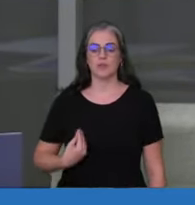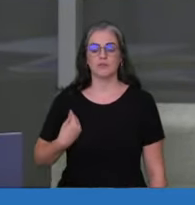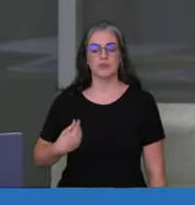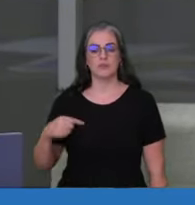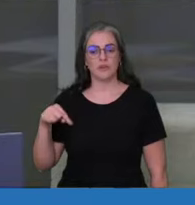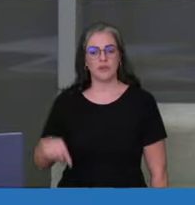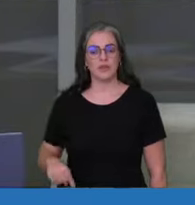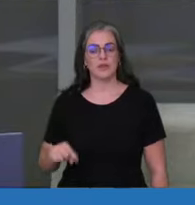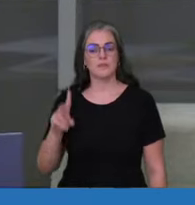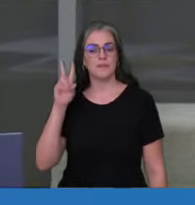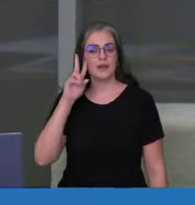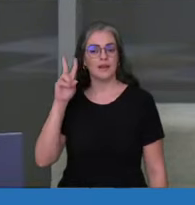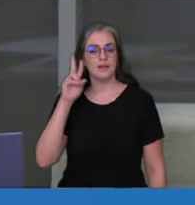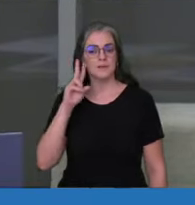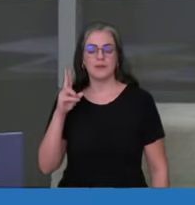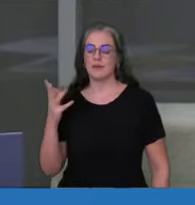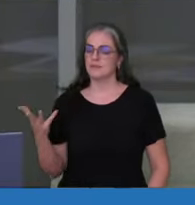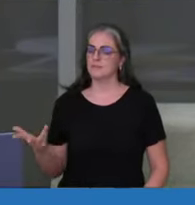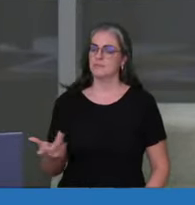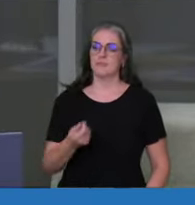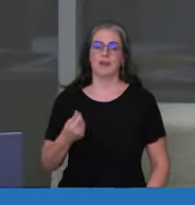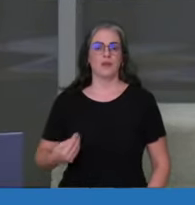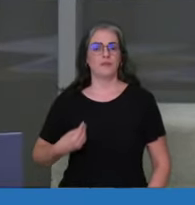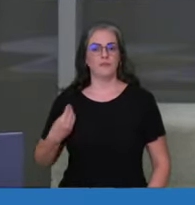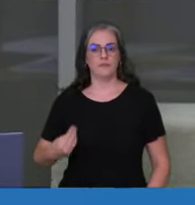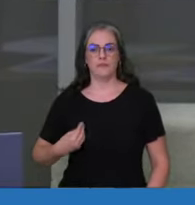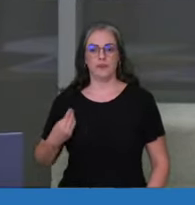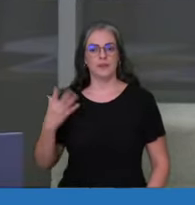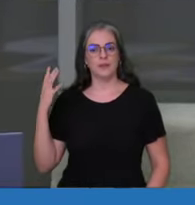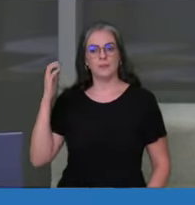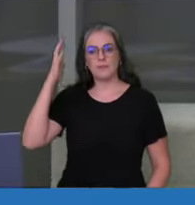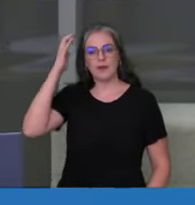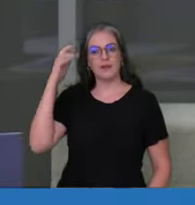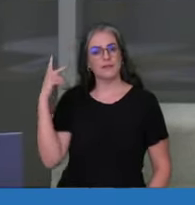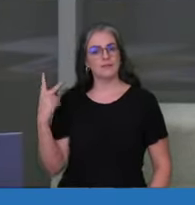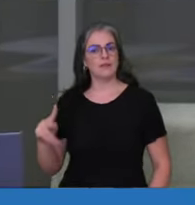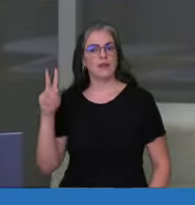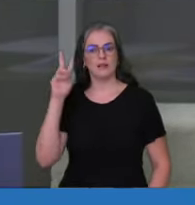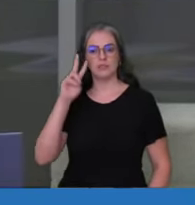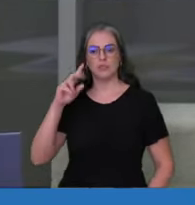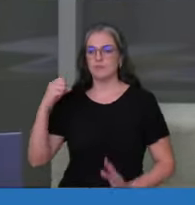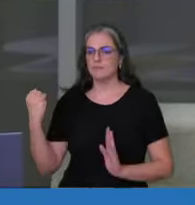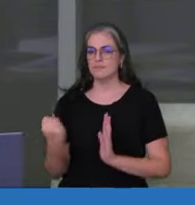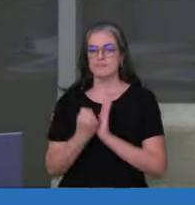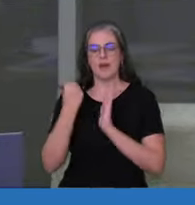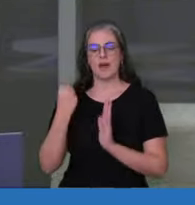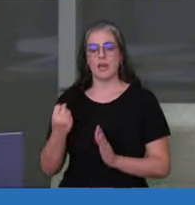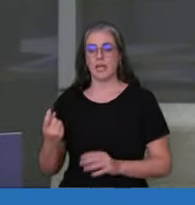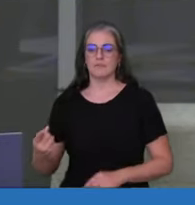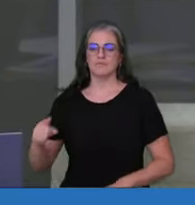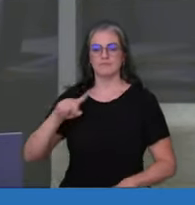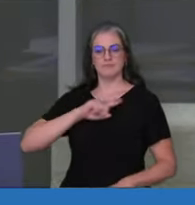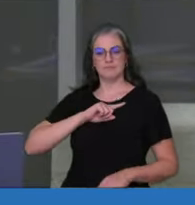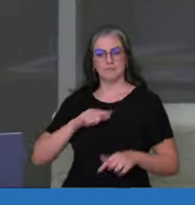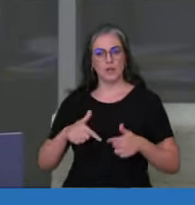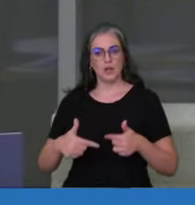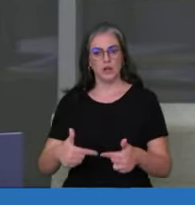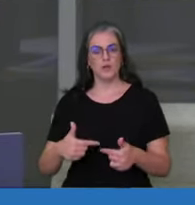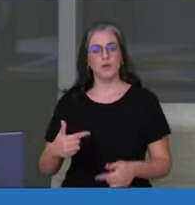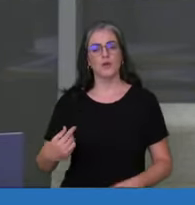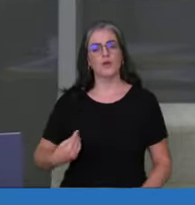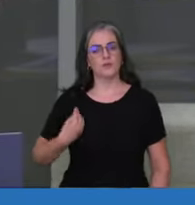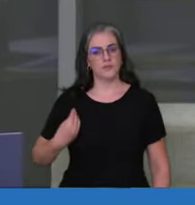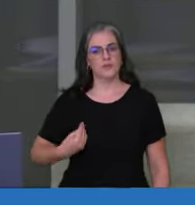foi a vida de Marielle, o seu legado e o seu exemplo. Marielle